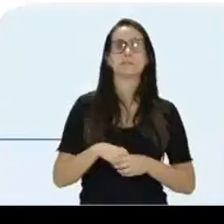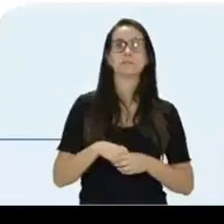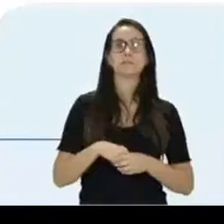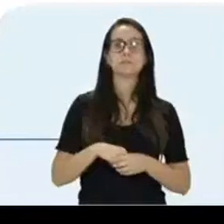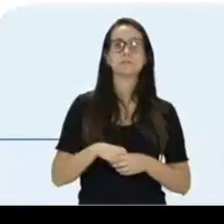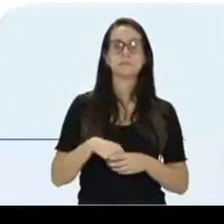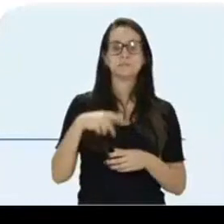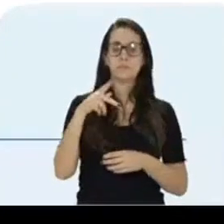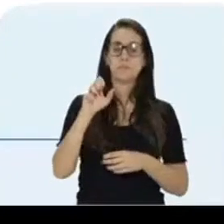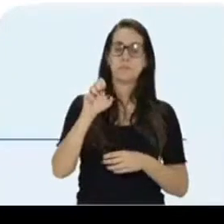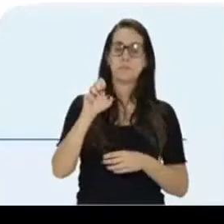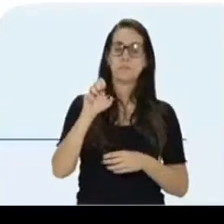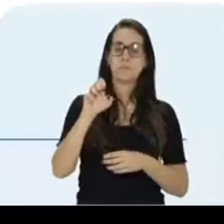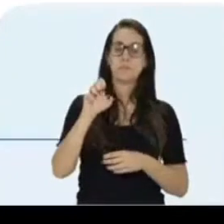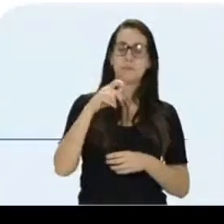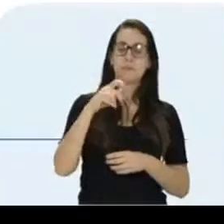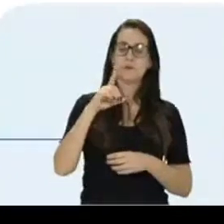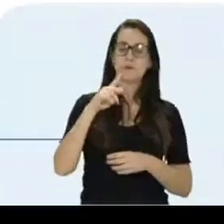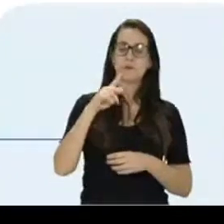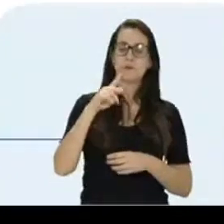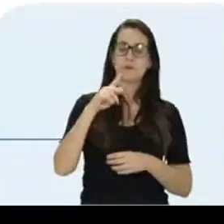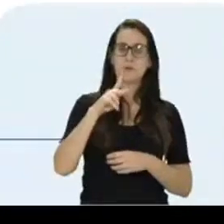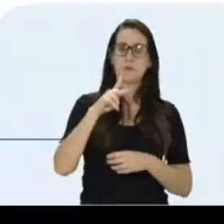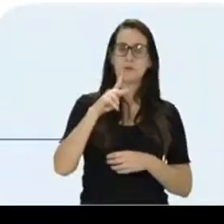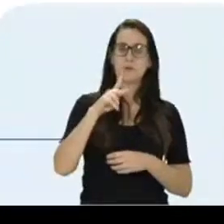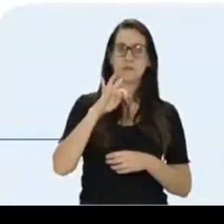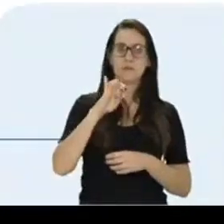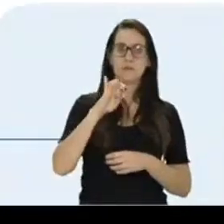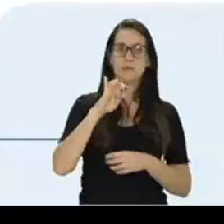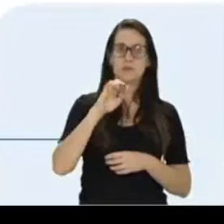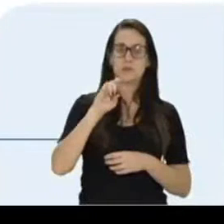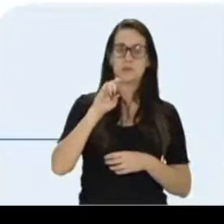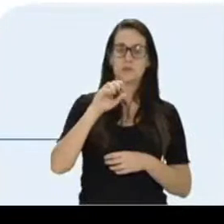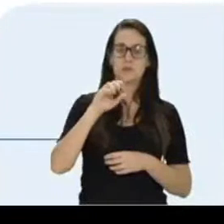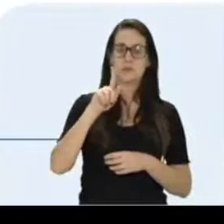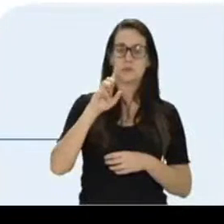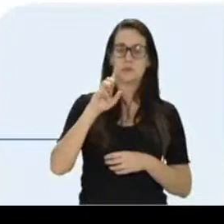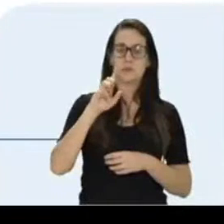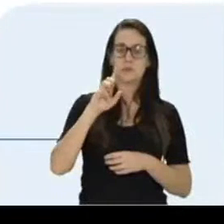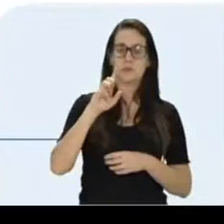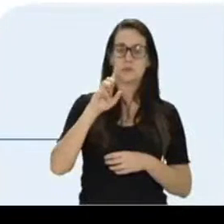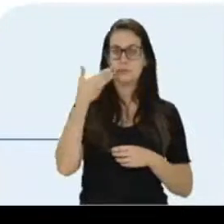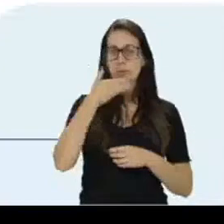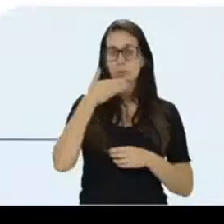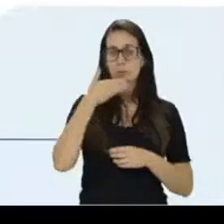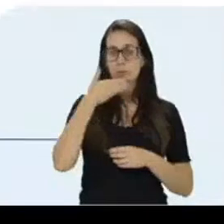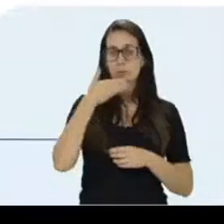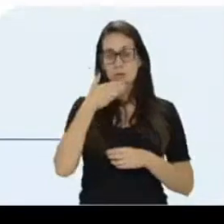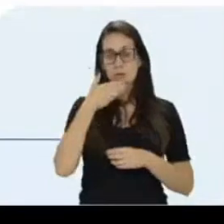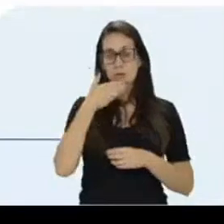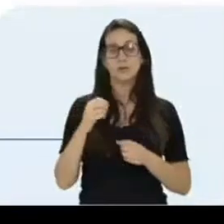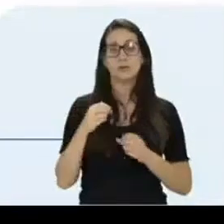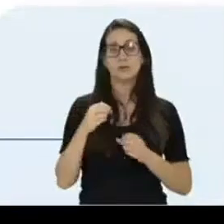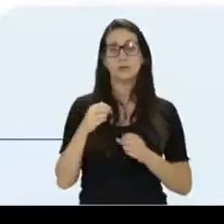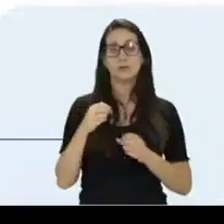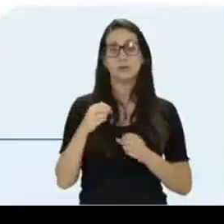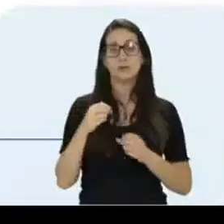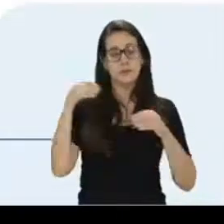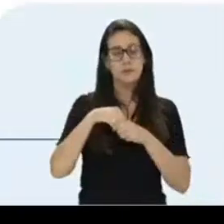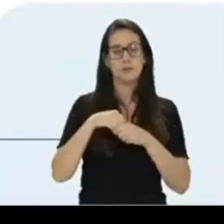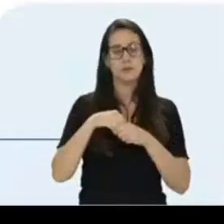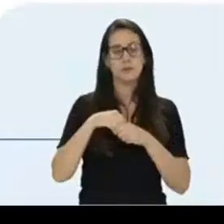de peptidoglicano, e é essa porção de peptidoglicano que permite a classificação dessas